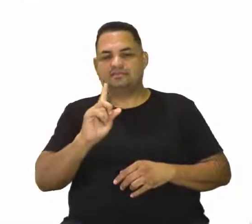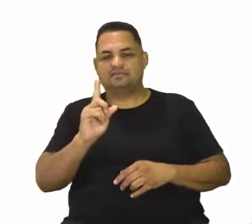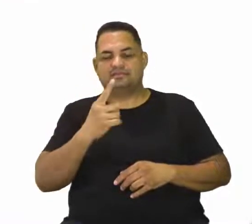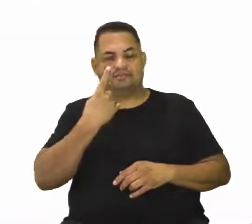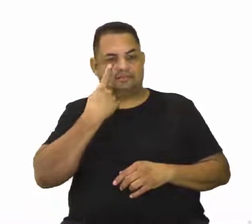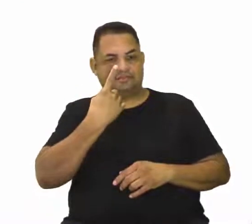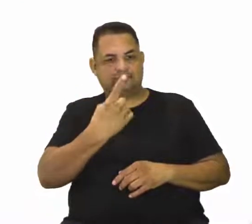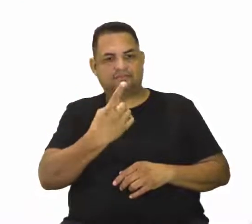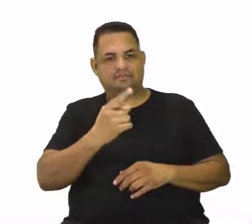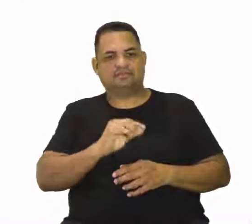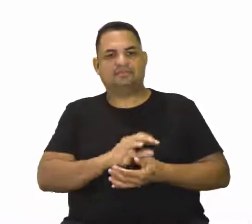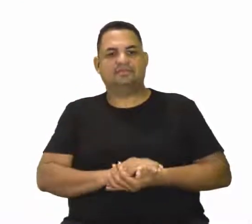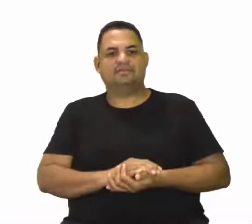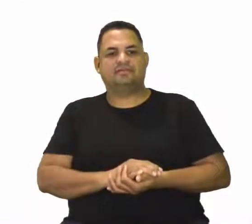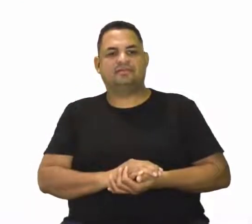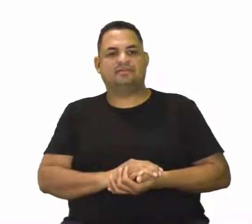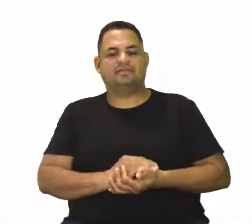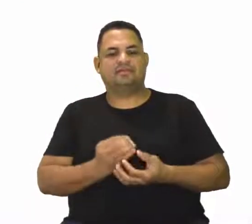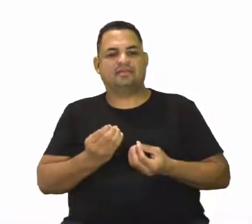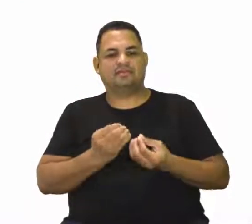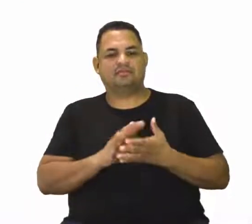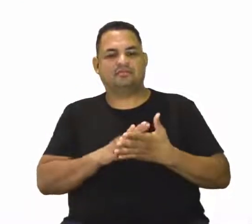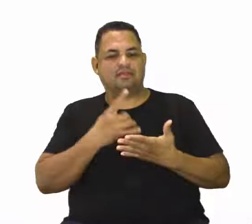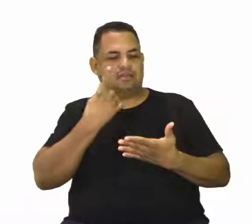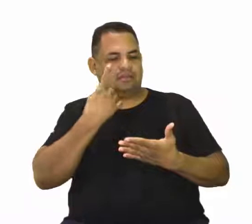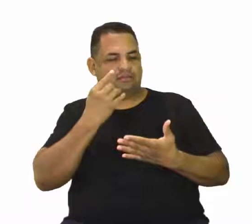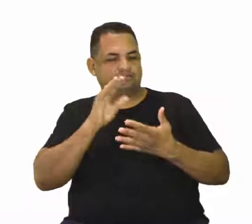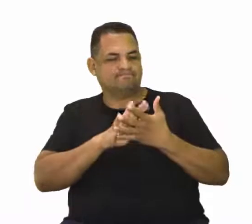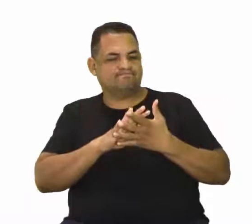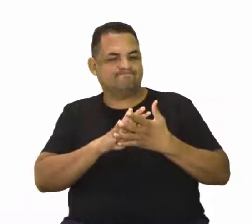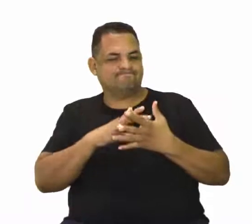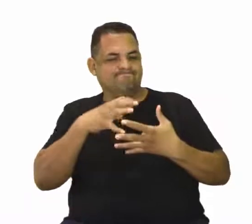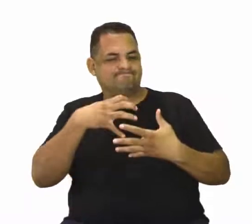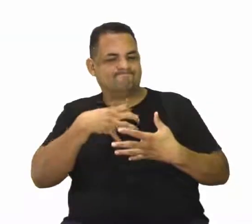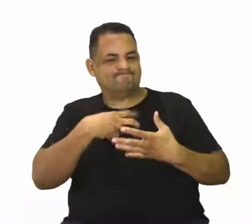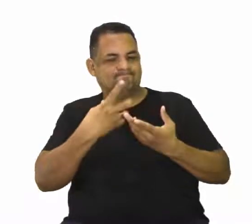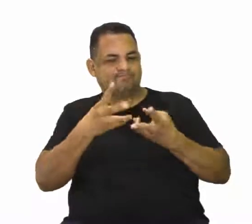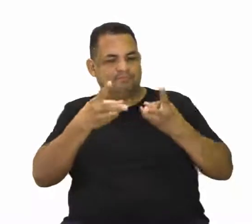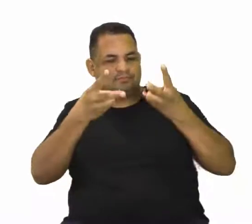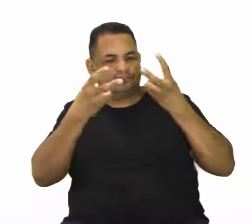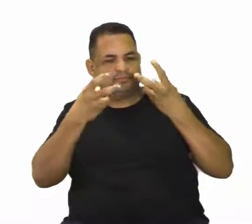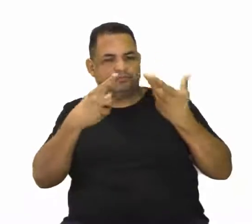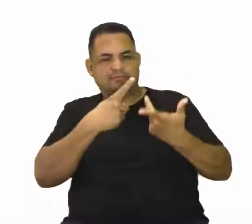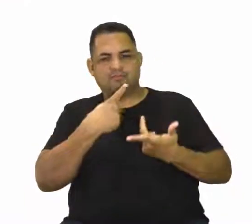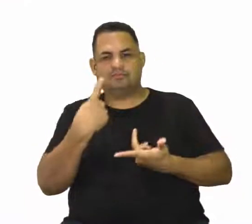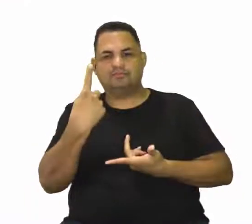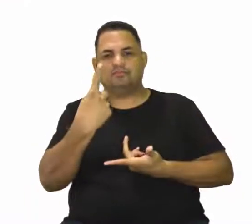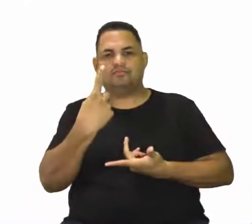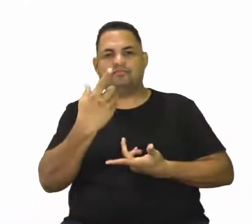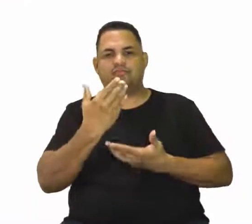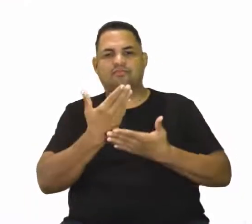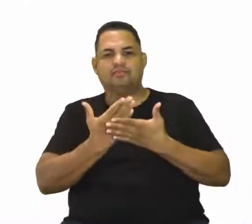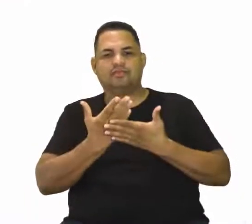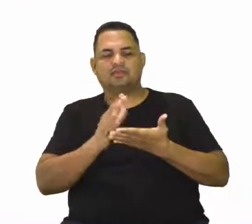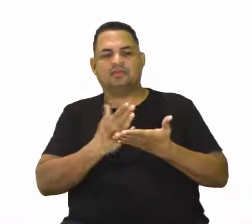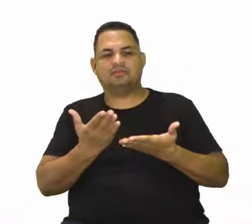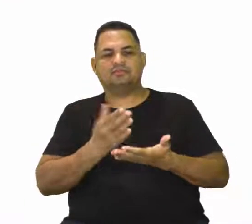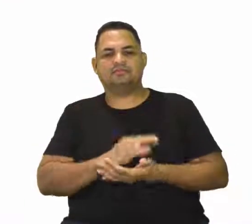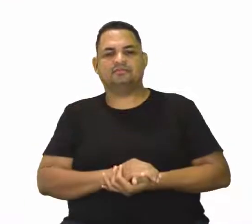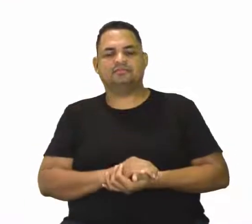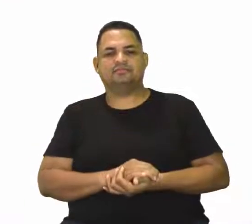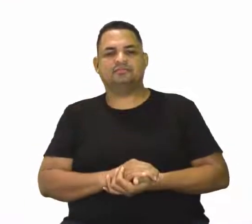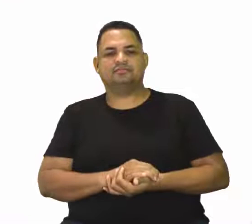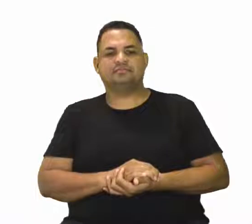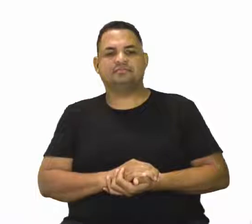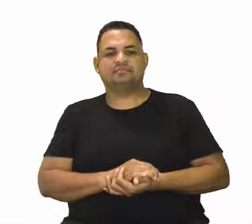viu aí olha como o nosso instinto acaba nos Luiz nos comprometendo